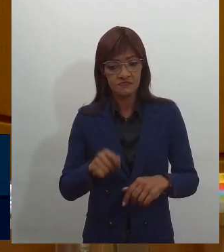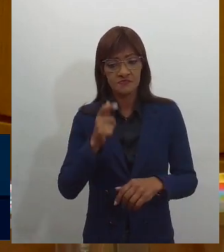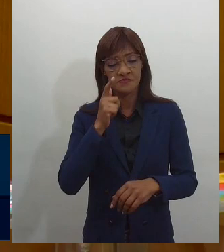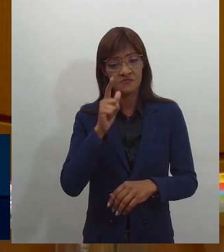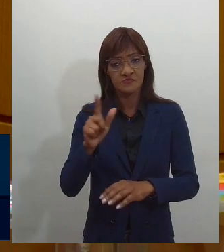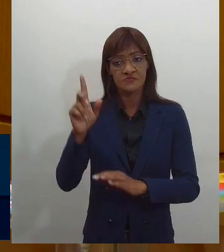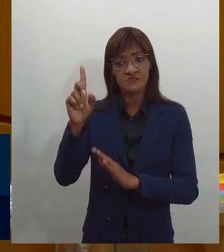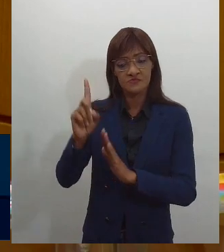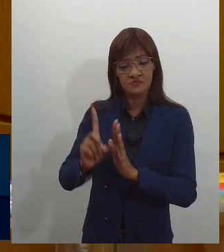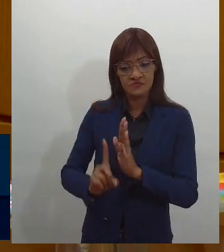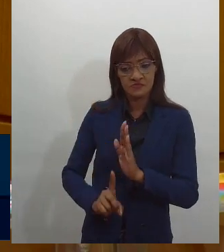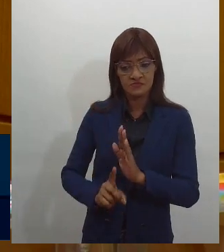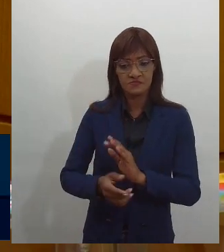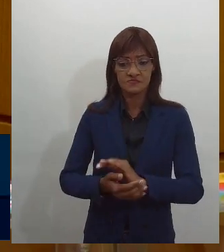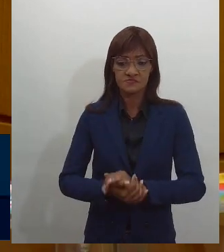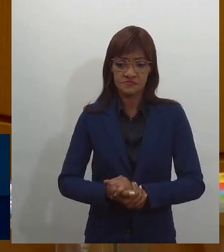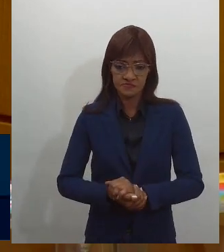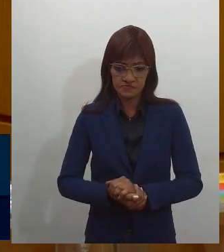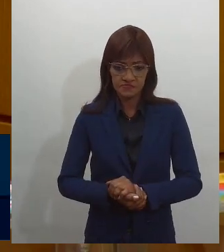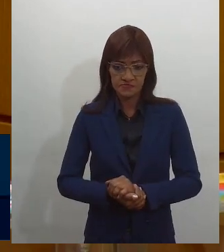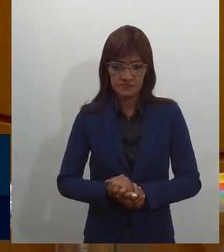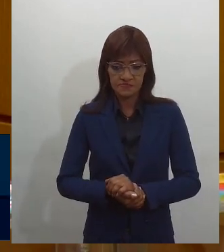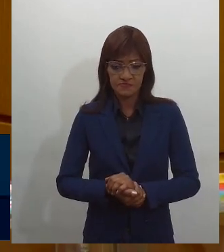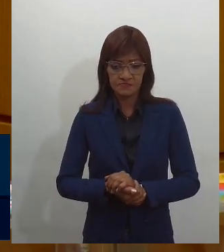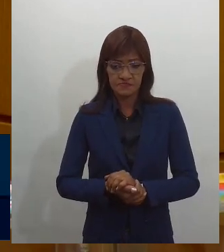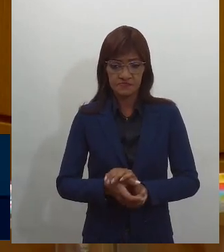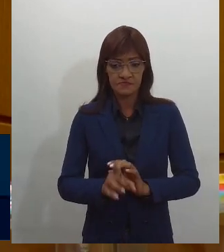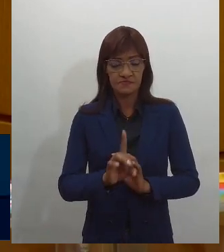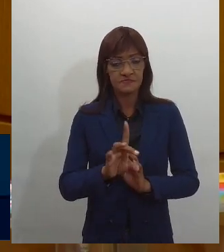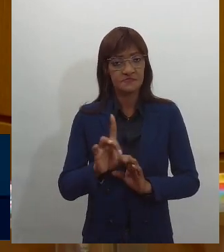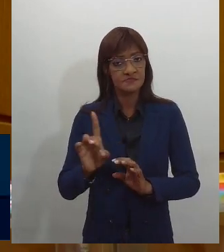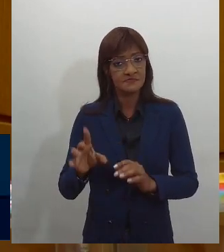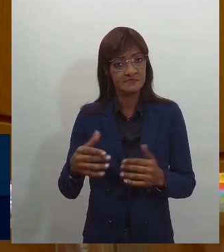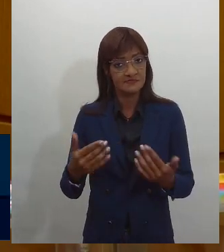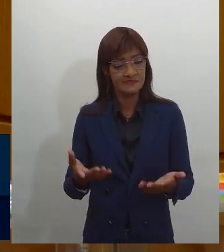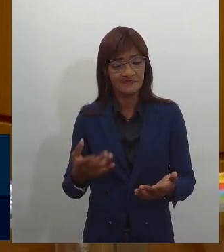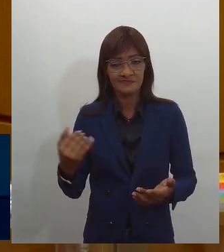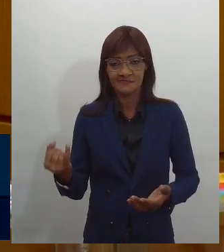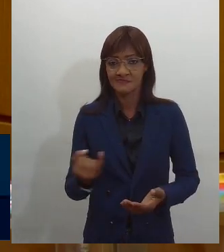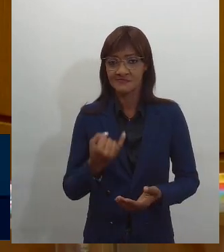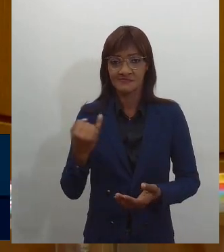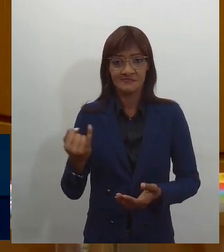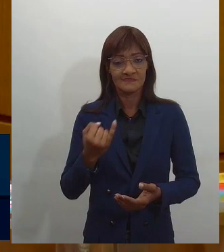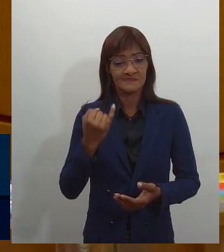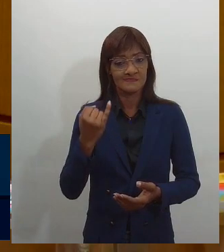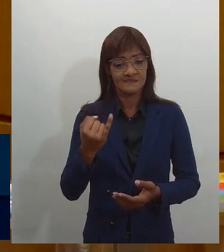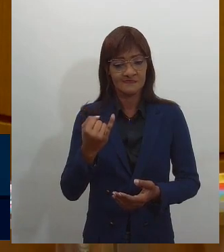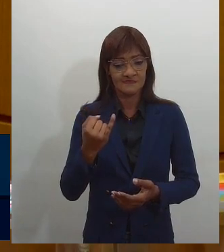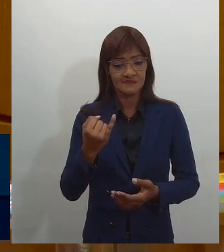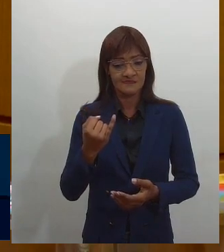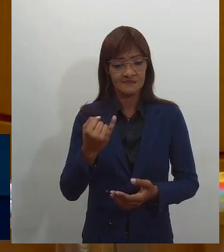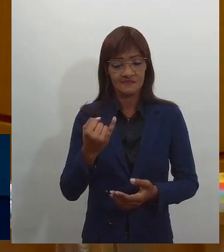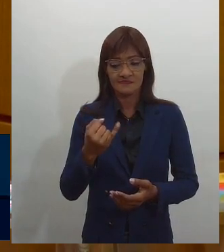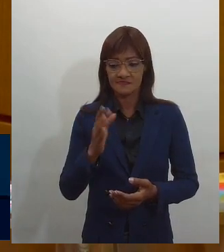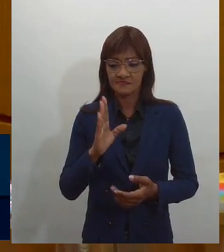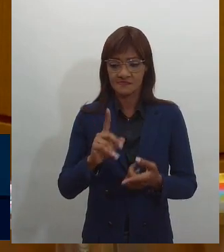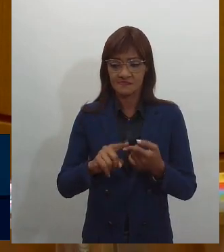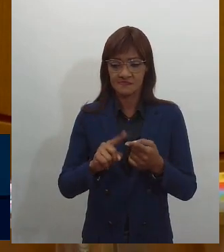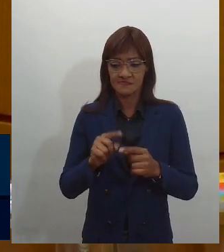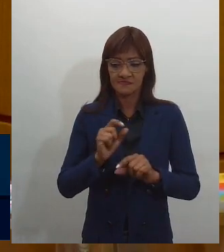que foi conquistado por eles e é tão importante para a valorização da cultura do nosso